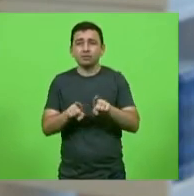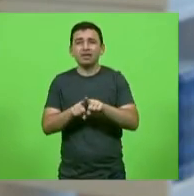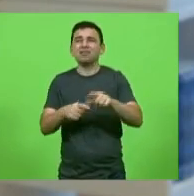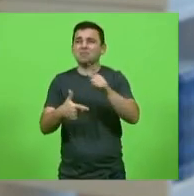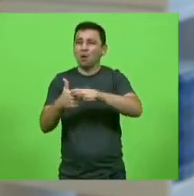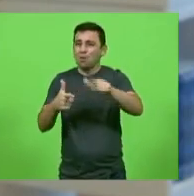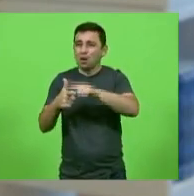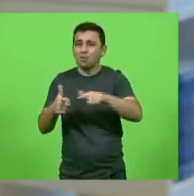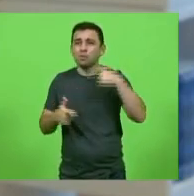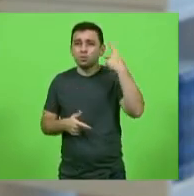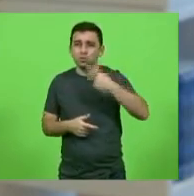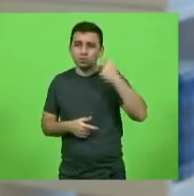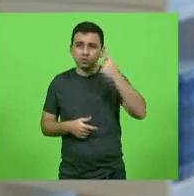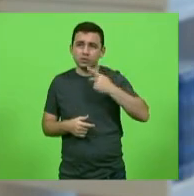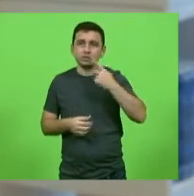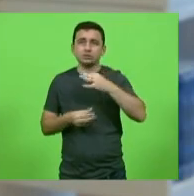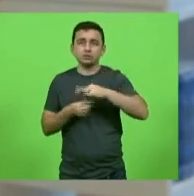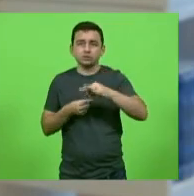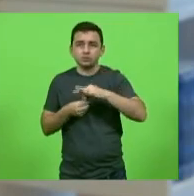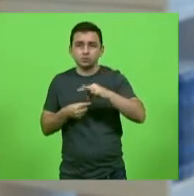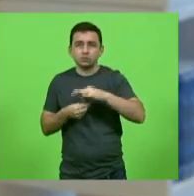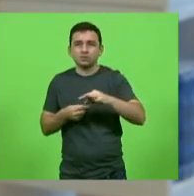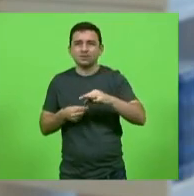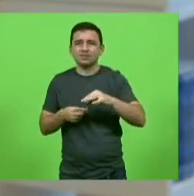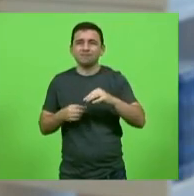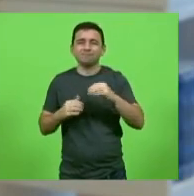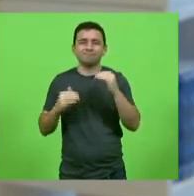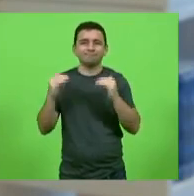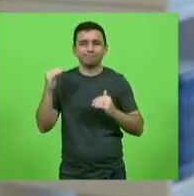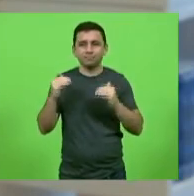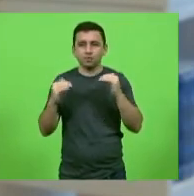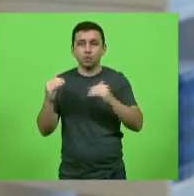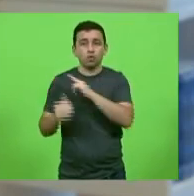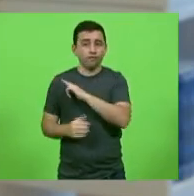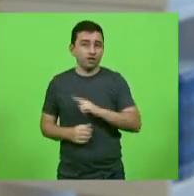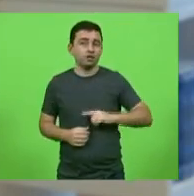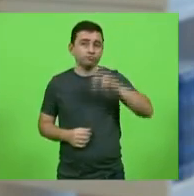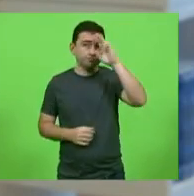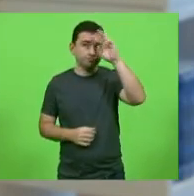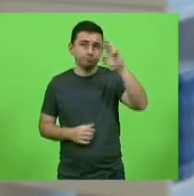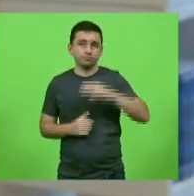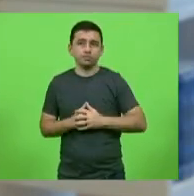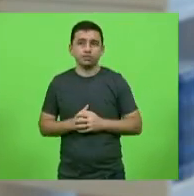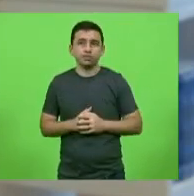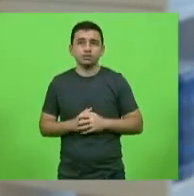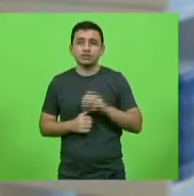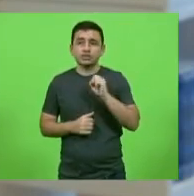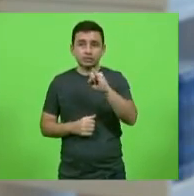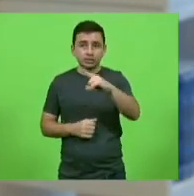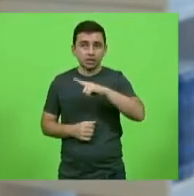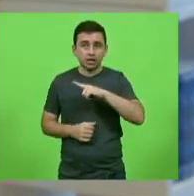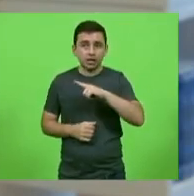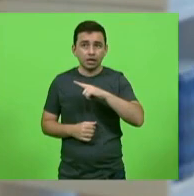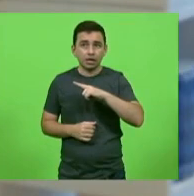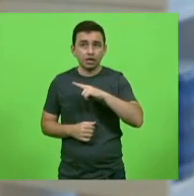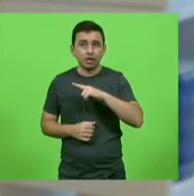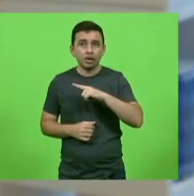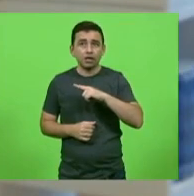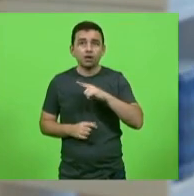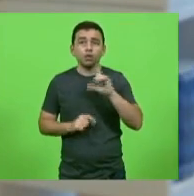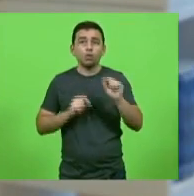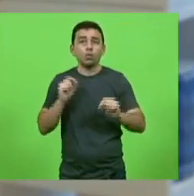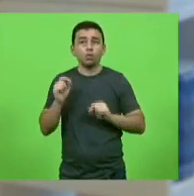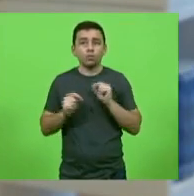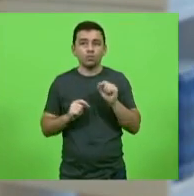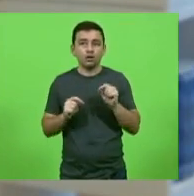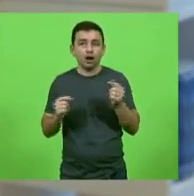ou institucional, instabilidade institucional em relação ao governo de Carlos Moisés. Se um dia houve, é certo que atualmente isto